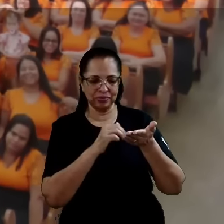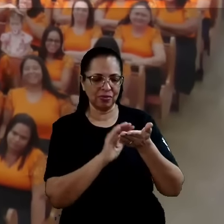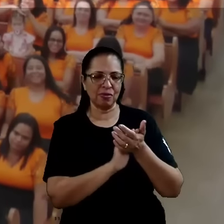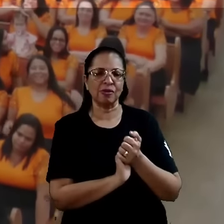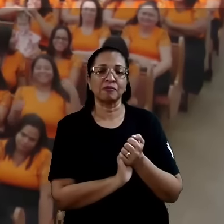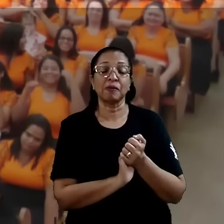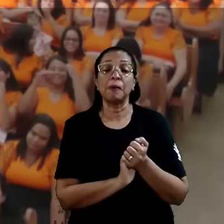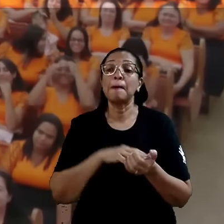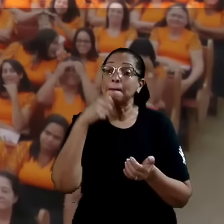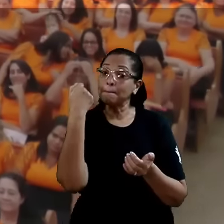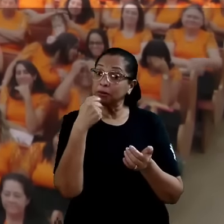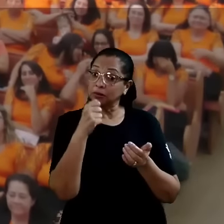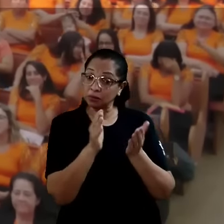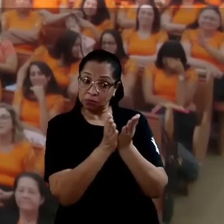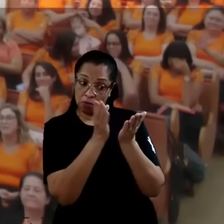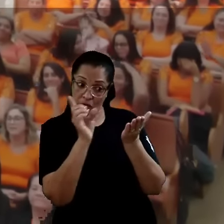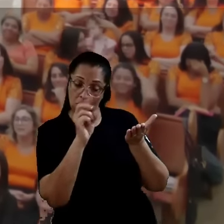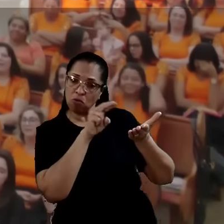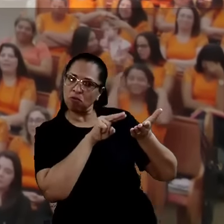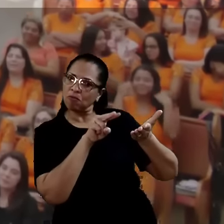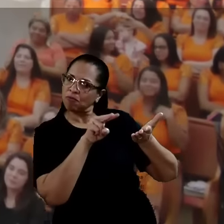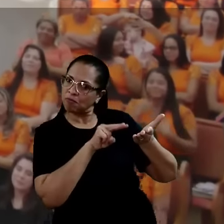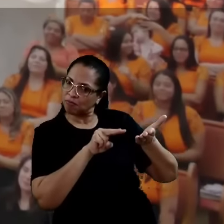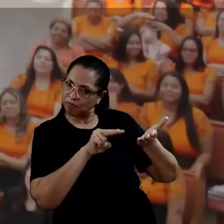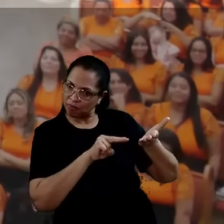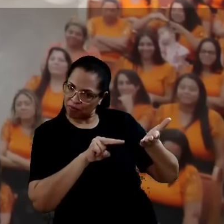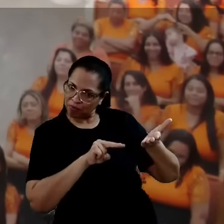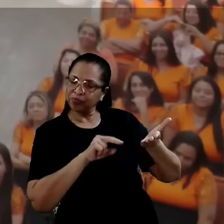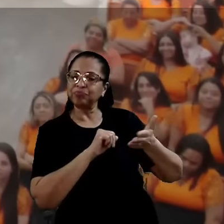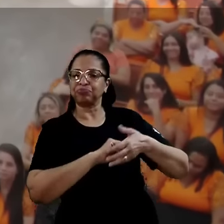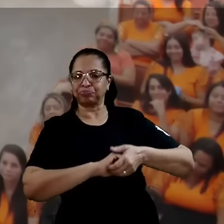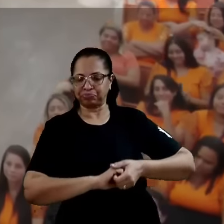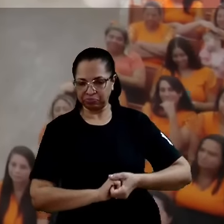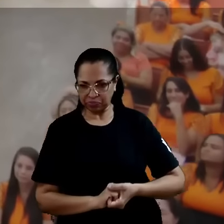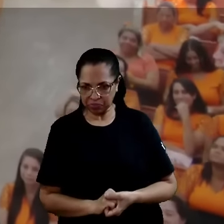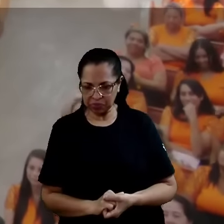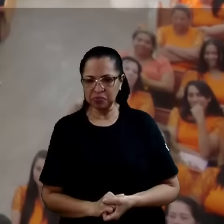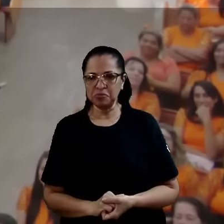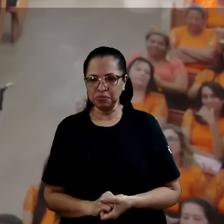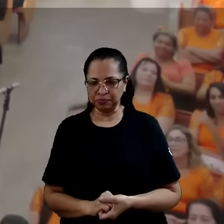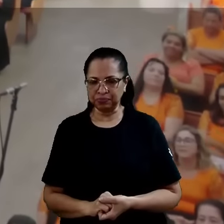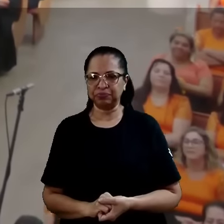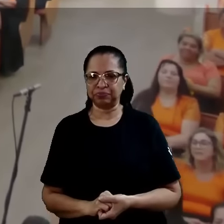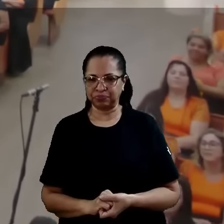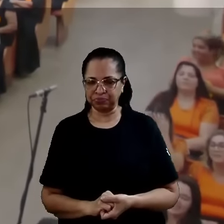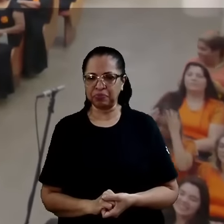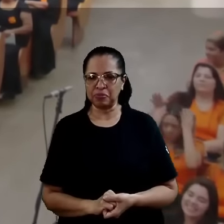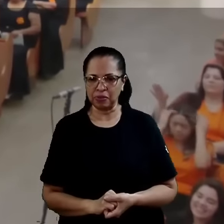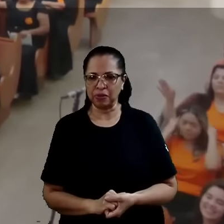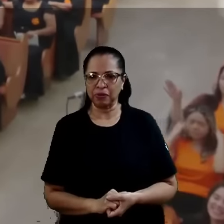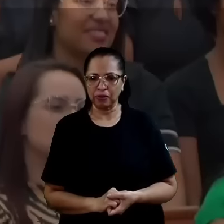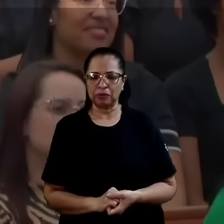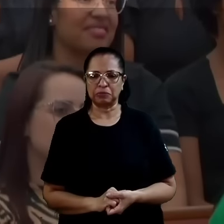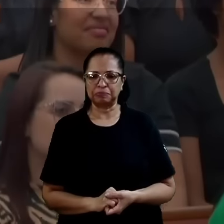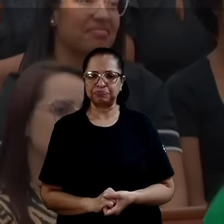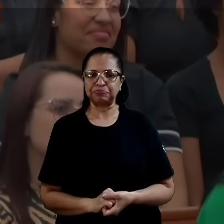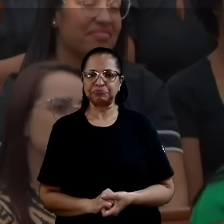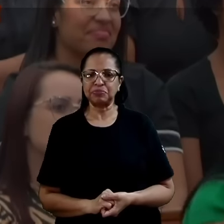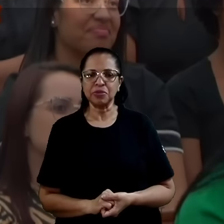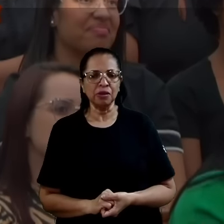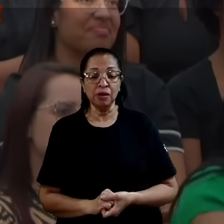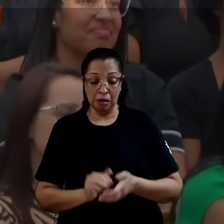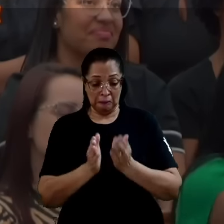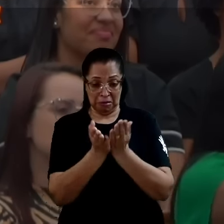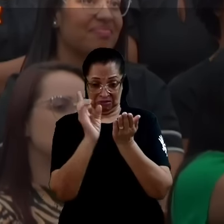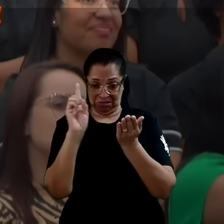vai ter que começar comigo vai ter que começar com você eice vai ter que começar com você l a gente que vai começar a